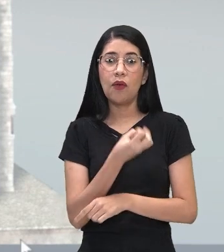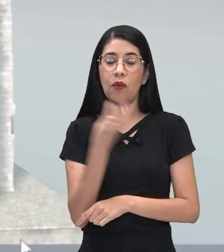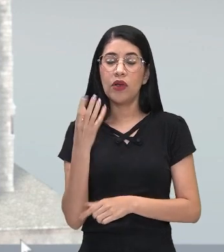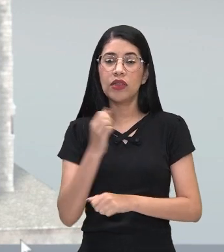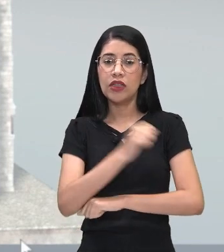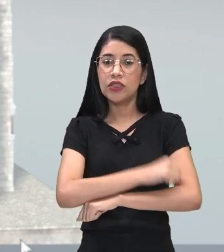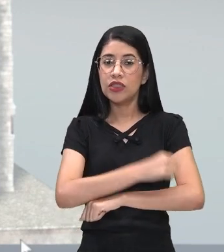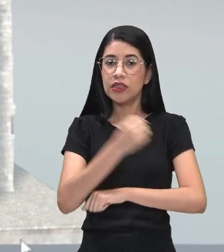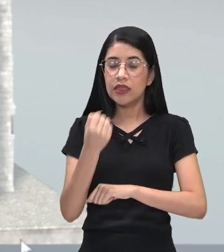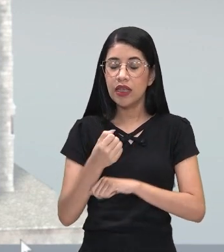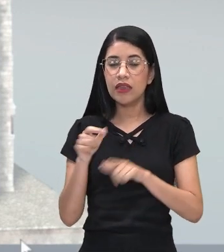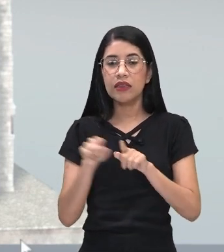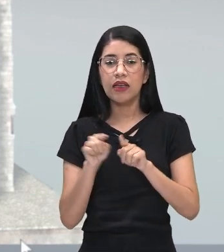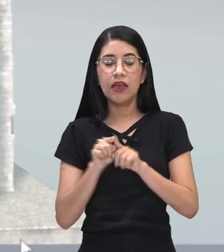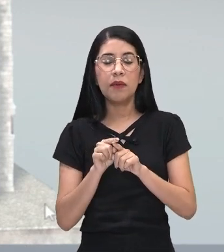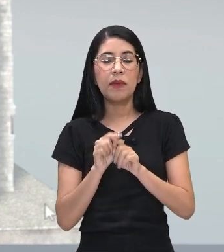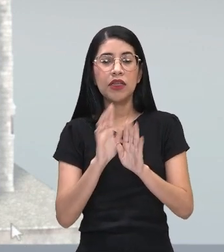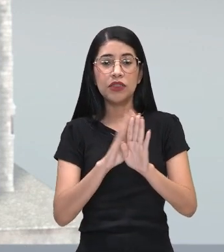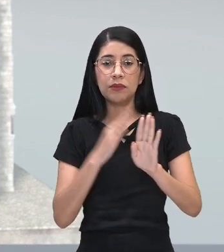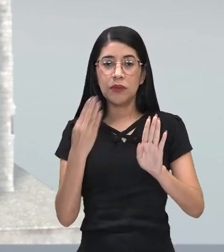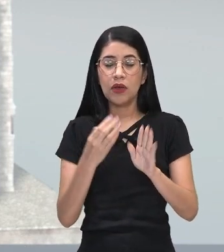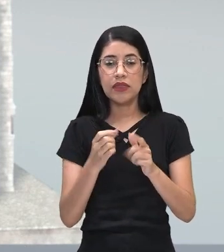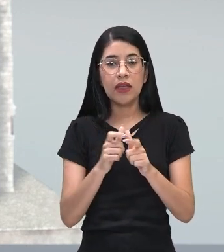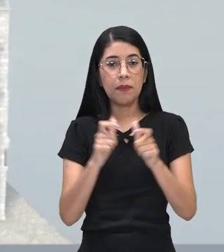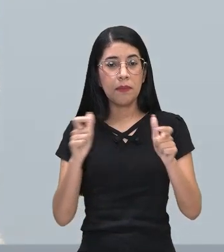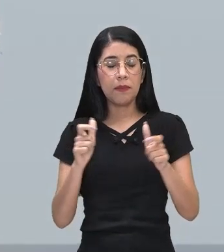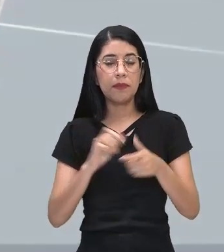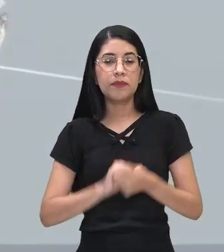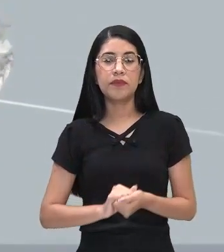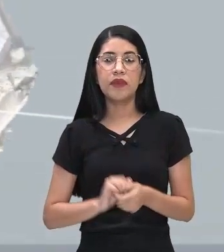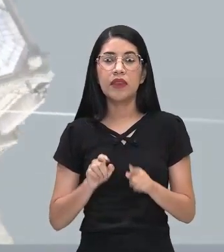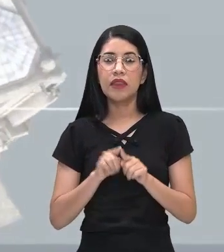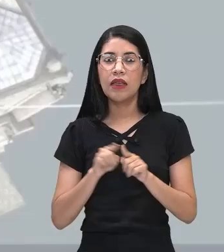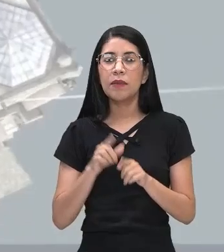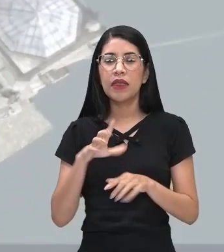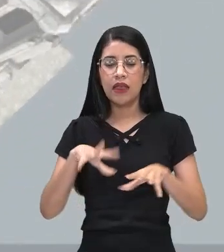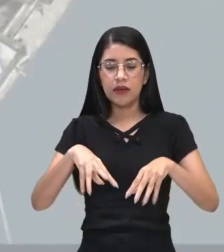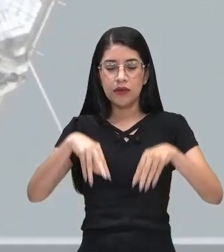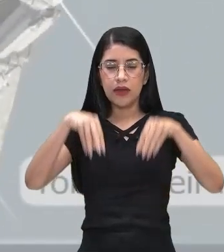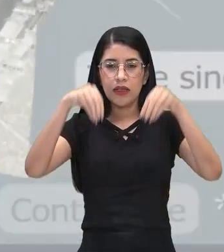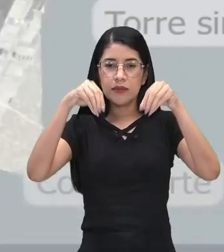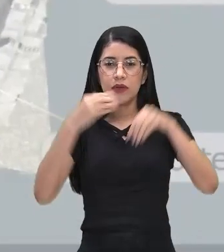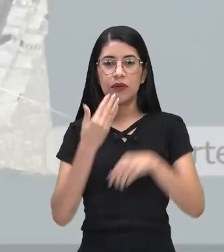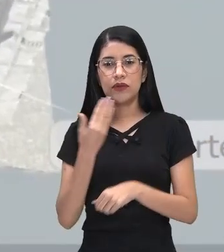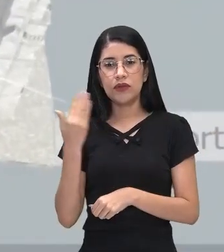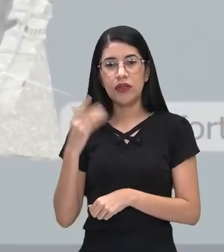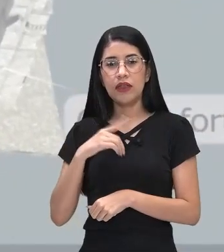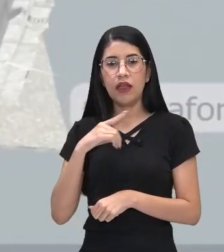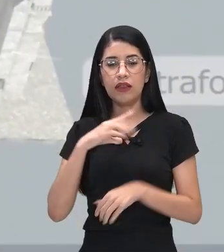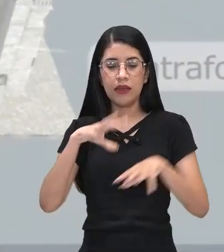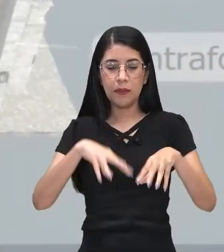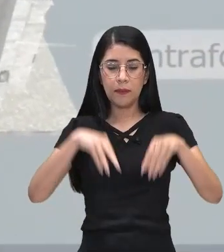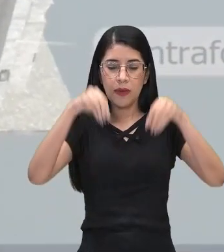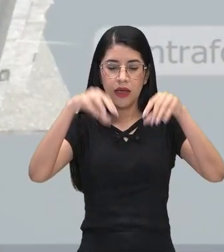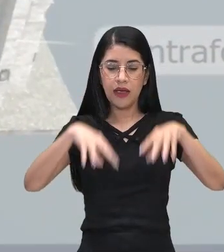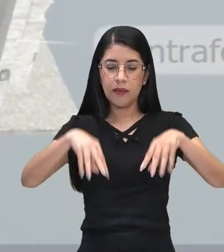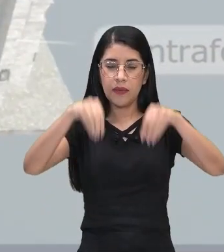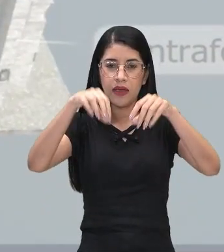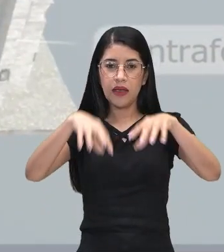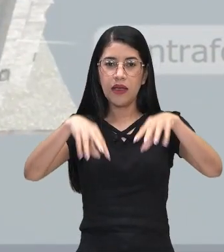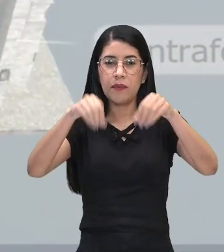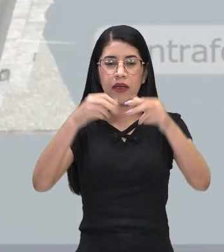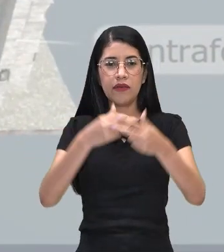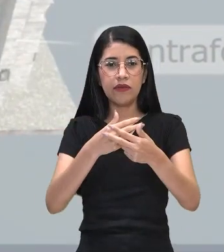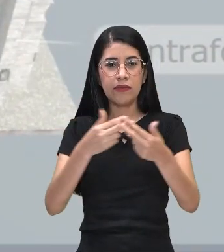e portas, grande iluminação interior, torres pontiagudas, olha só, várias cores, várias